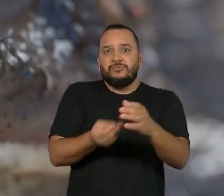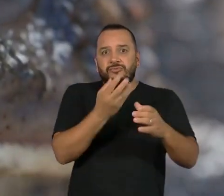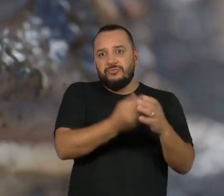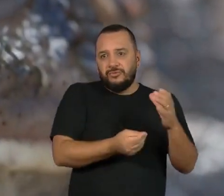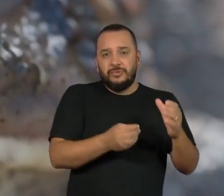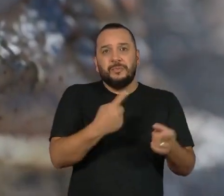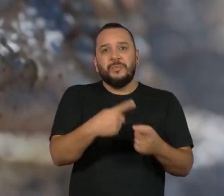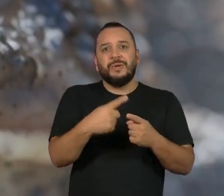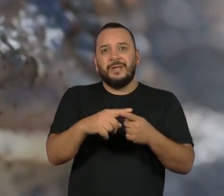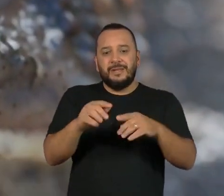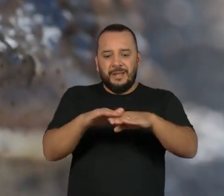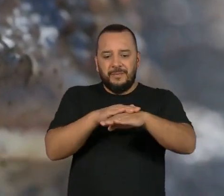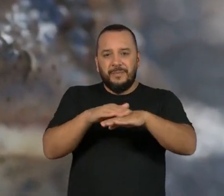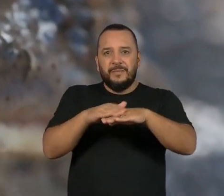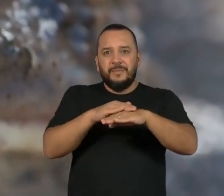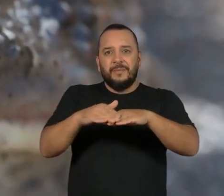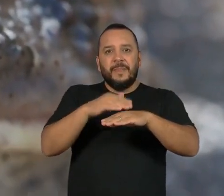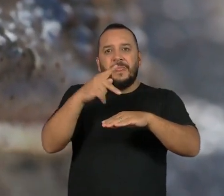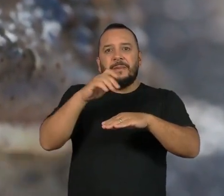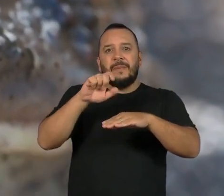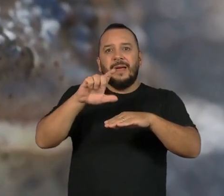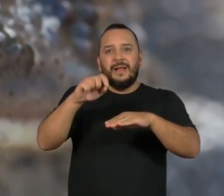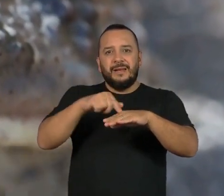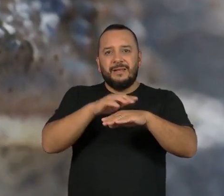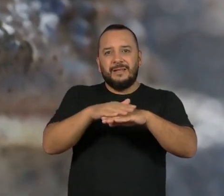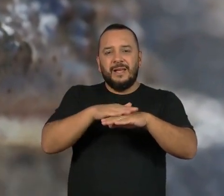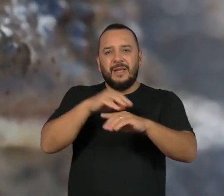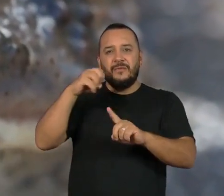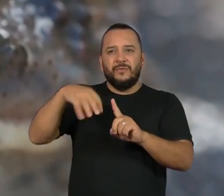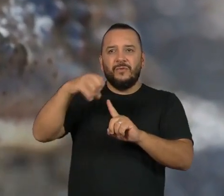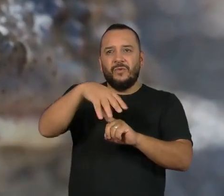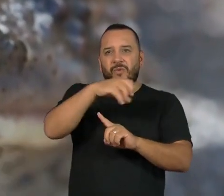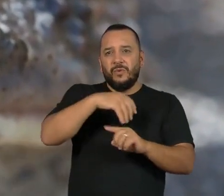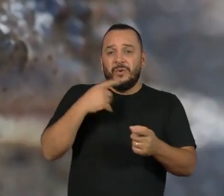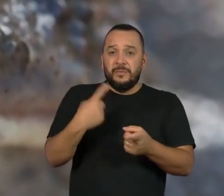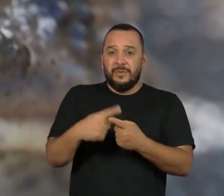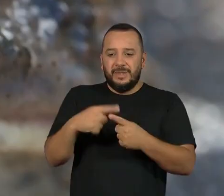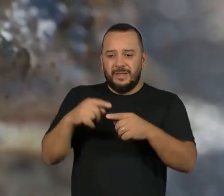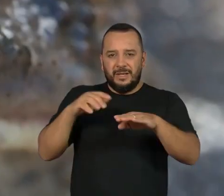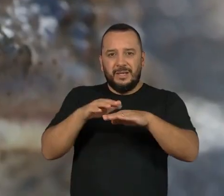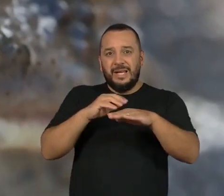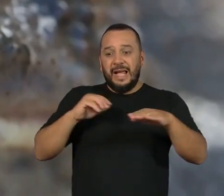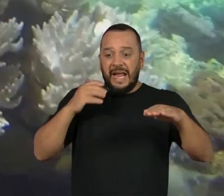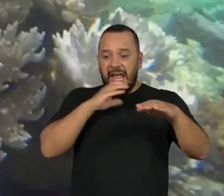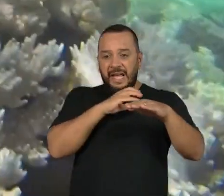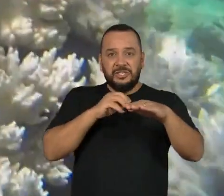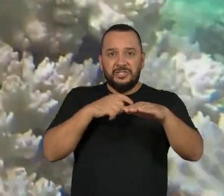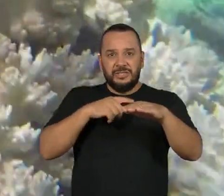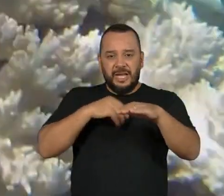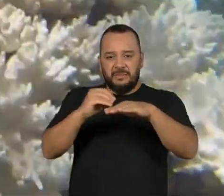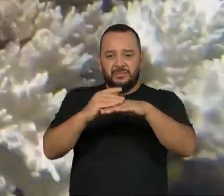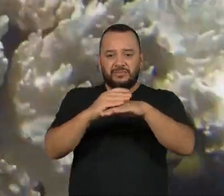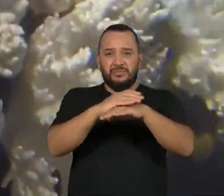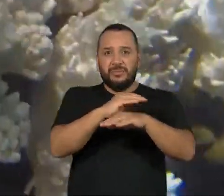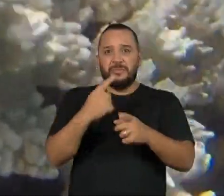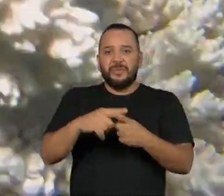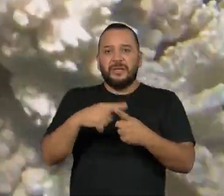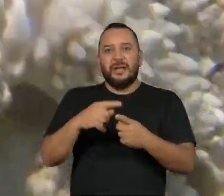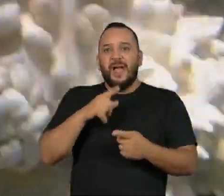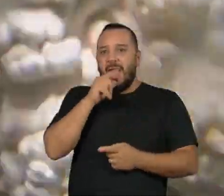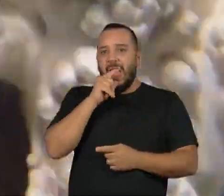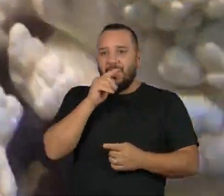fungos na pele desses anfíbios. E com o aquecimento, essa proliferação é acelerada. O aquecimento das